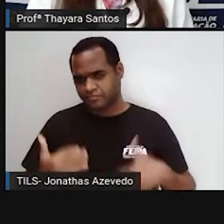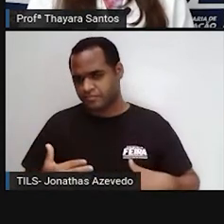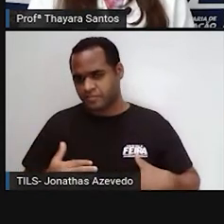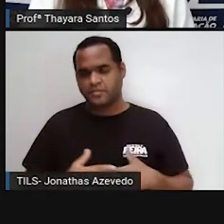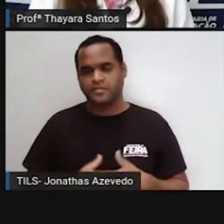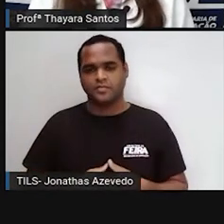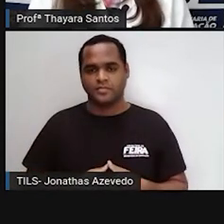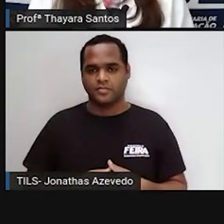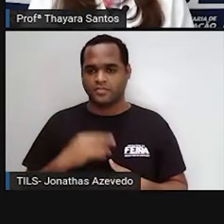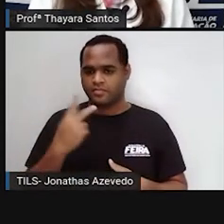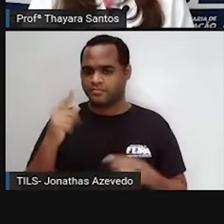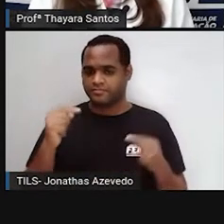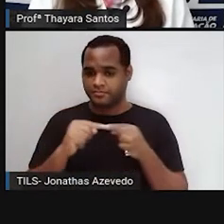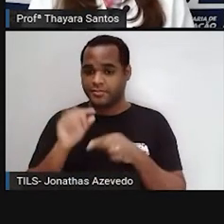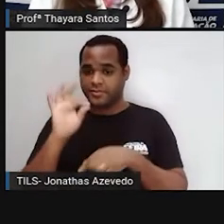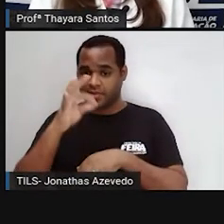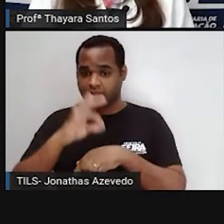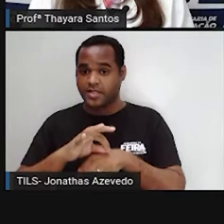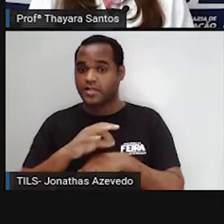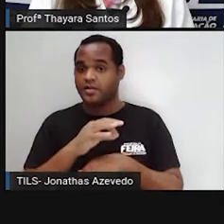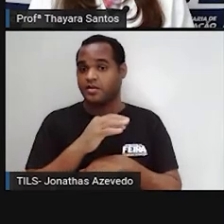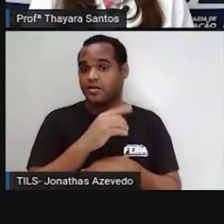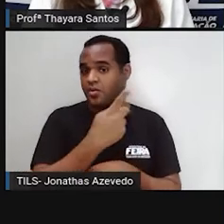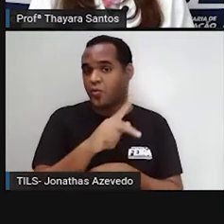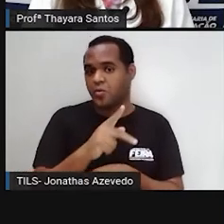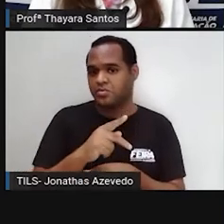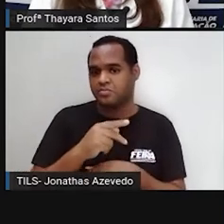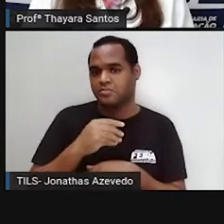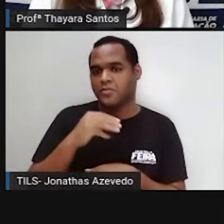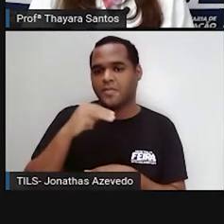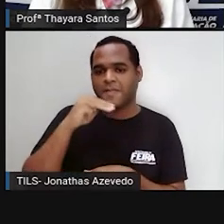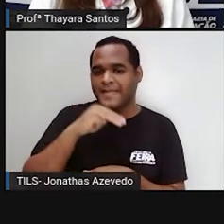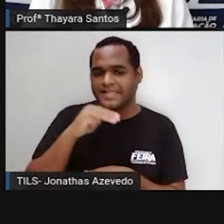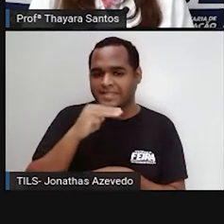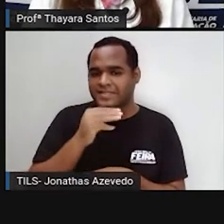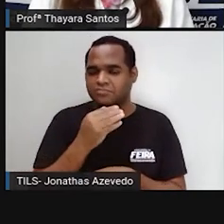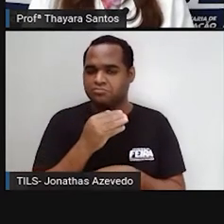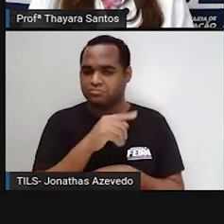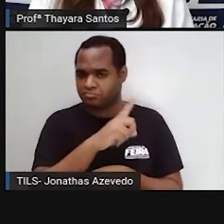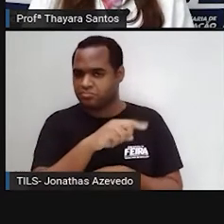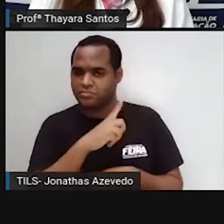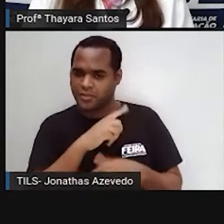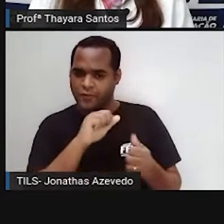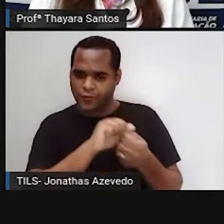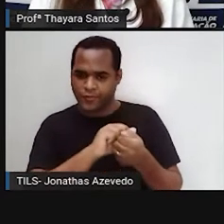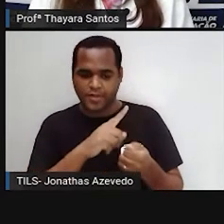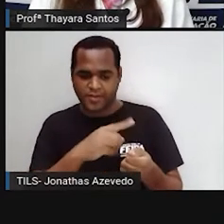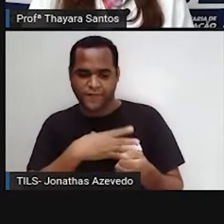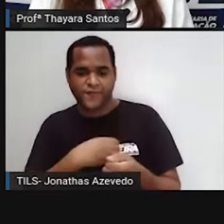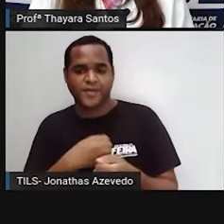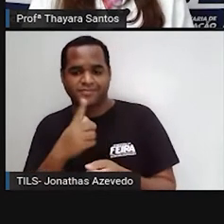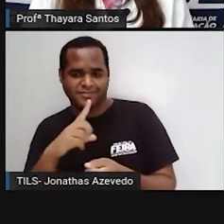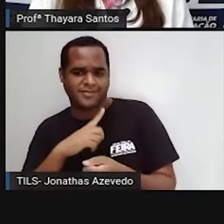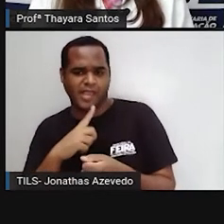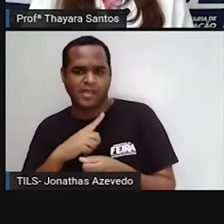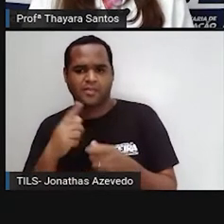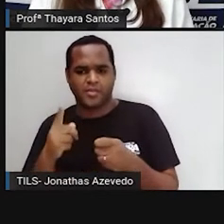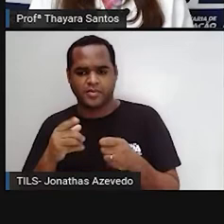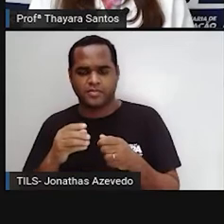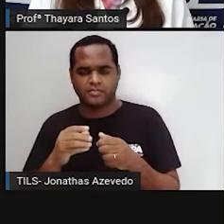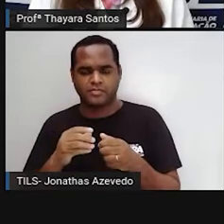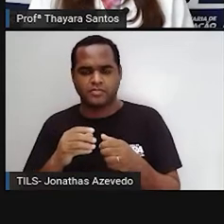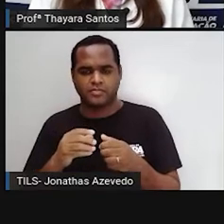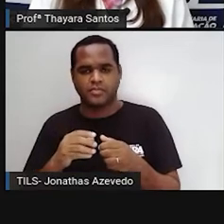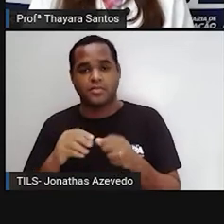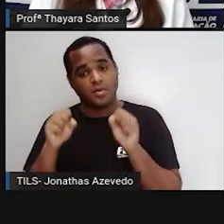ela cruzar com o zangão e produzir um descendente, um filhotinho, esse filhotinho que vai nascer, ele só pode